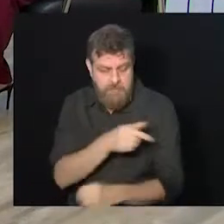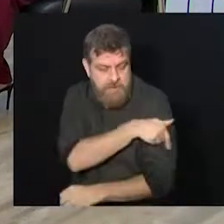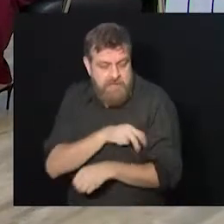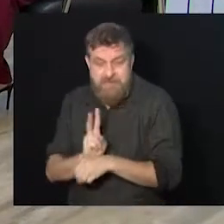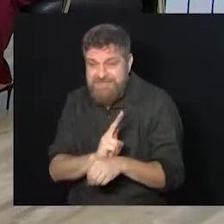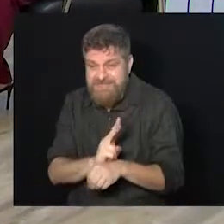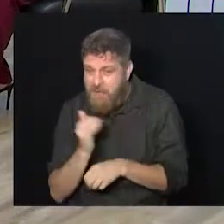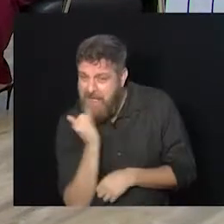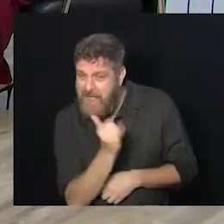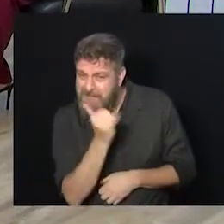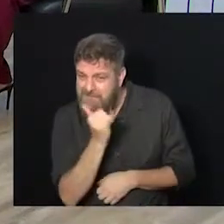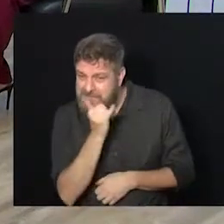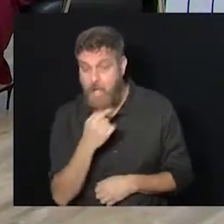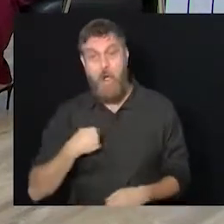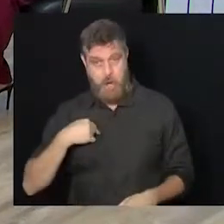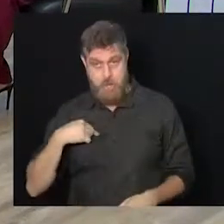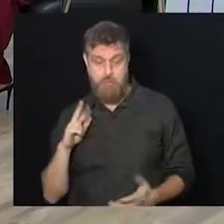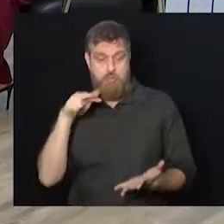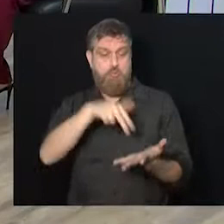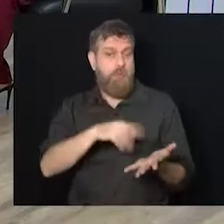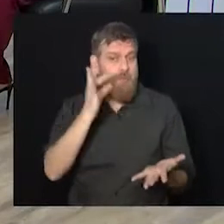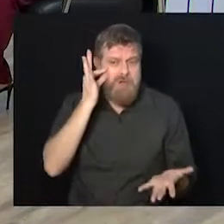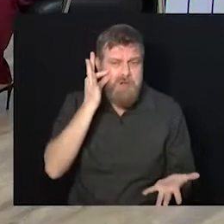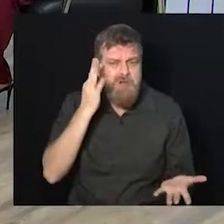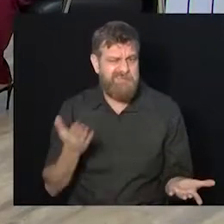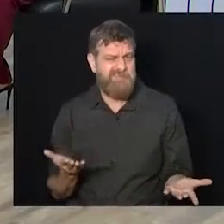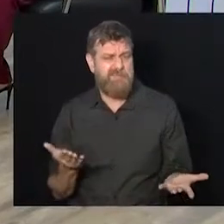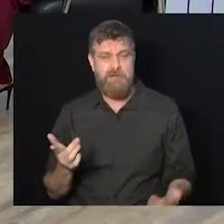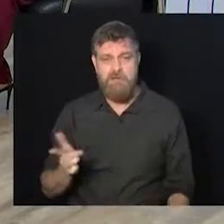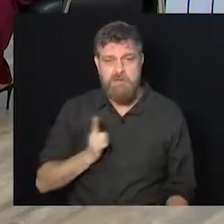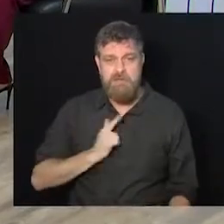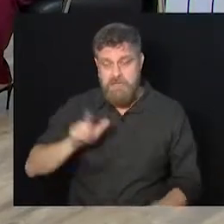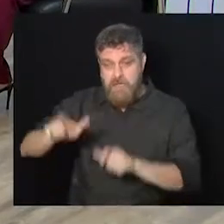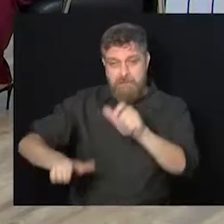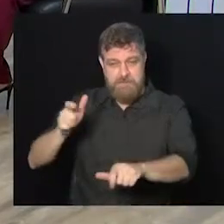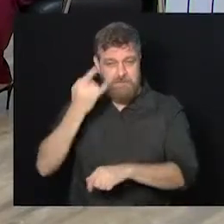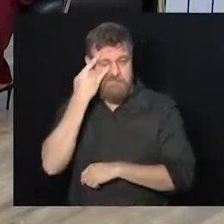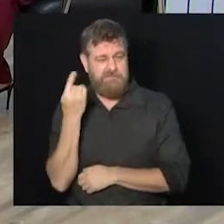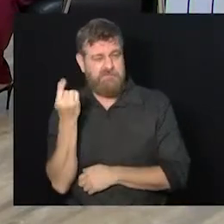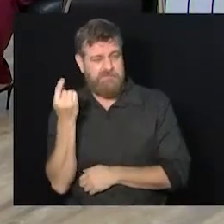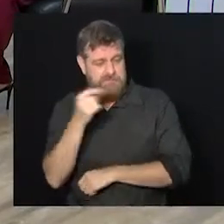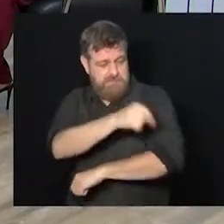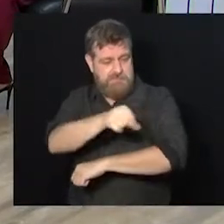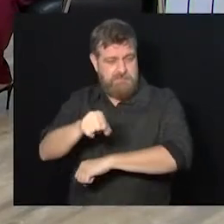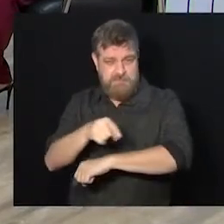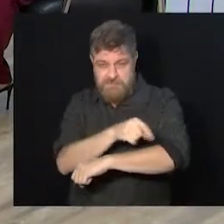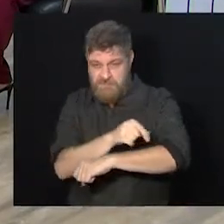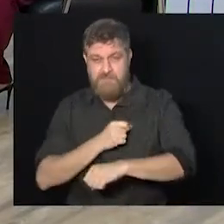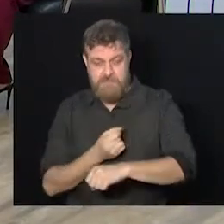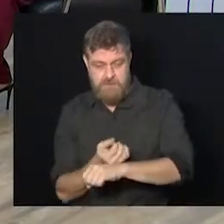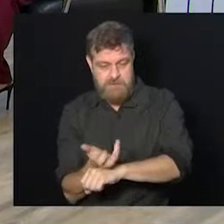dessa forma. Existem setores, né, inclusive do agronegócio, que falam que ainda